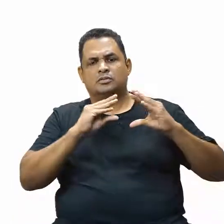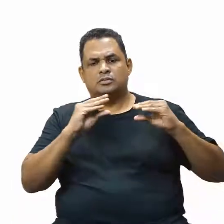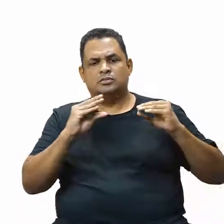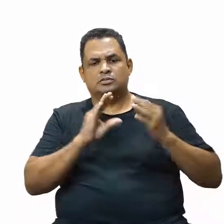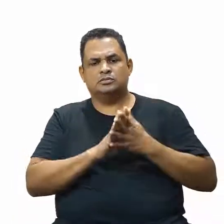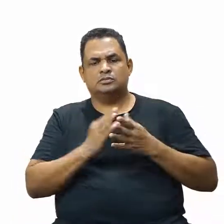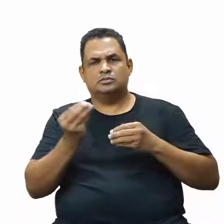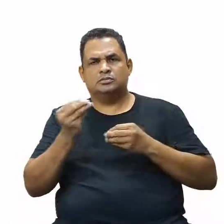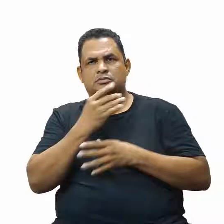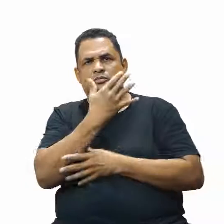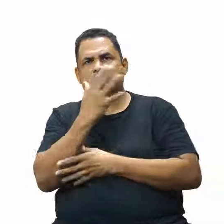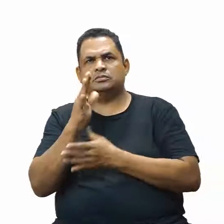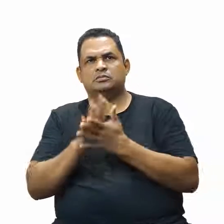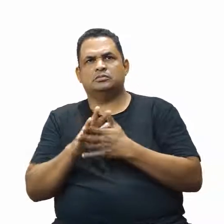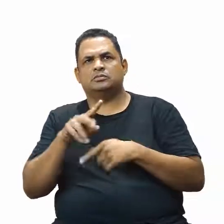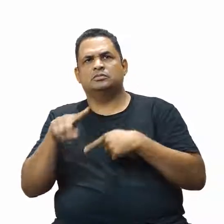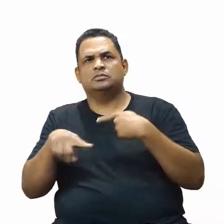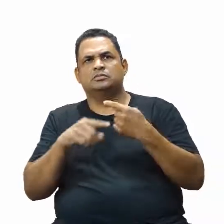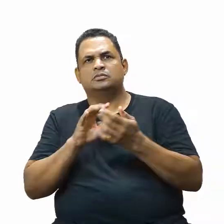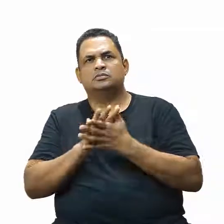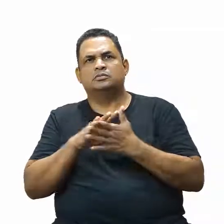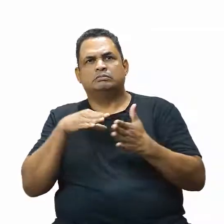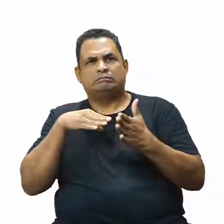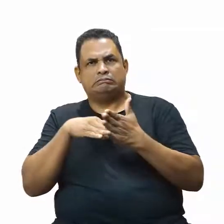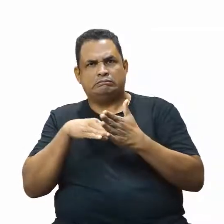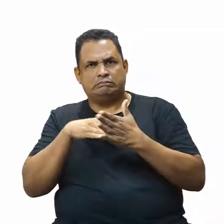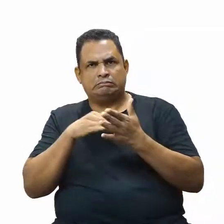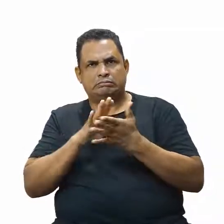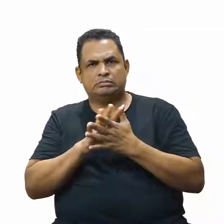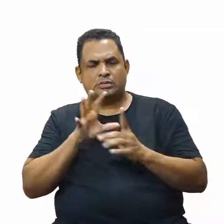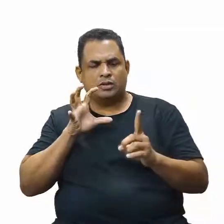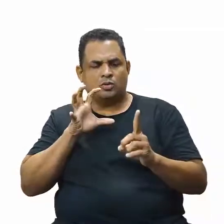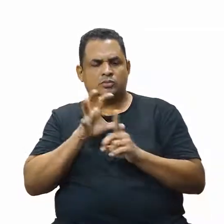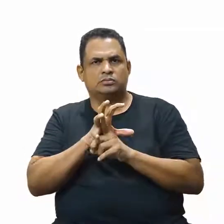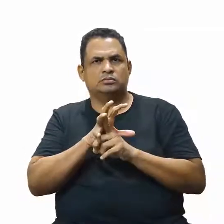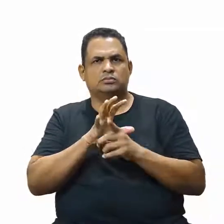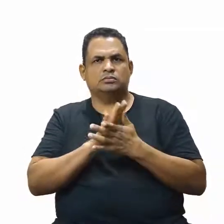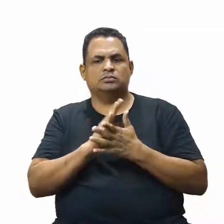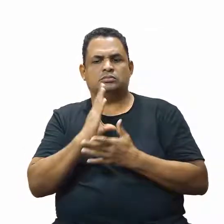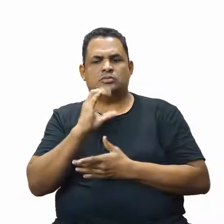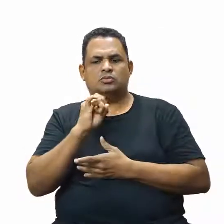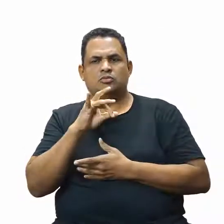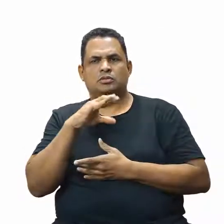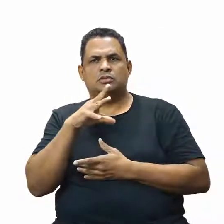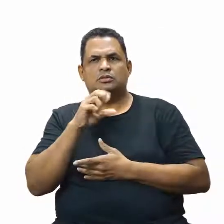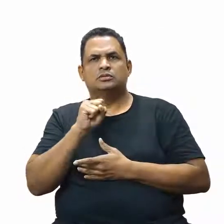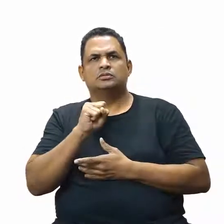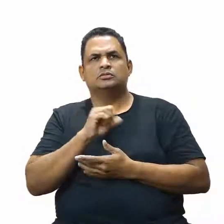plantas, visando a sua resistência ao ataque dos cupins.